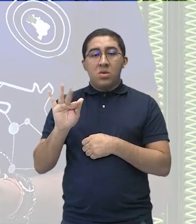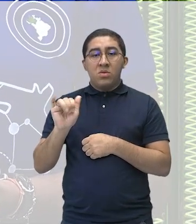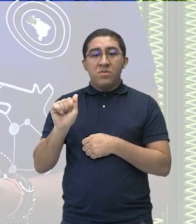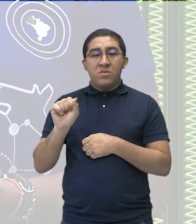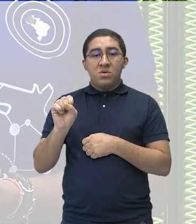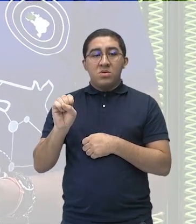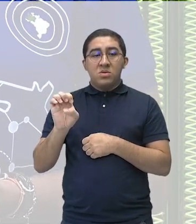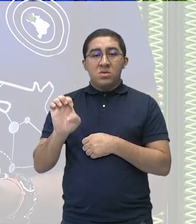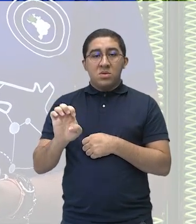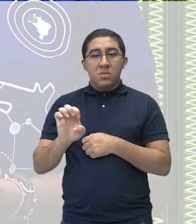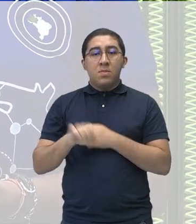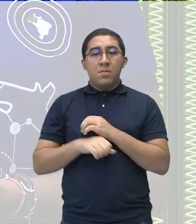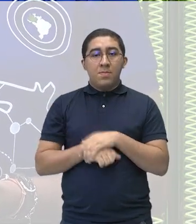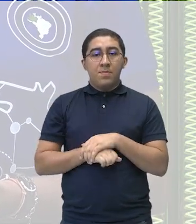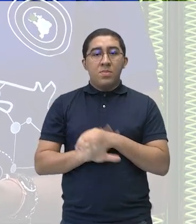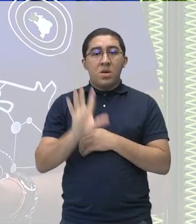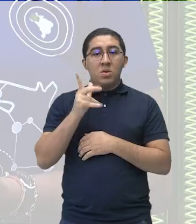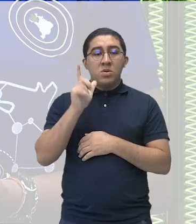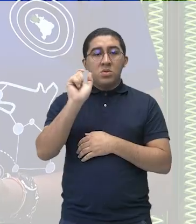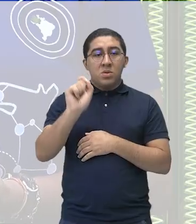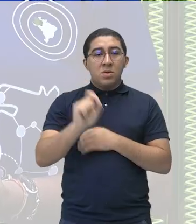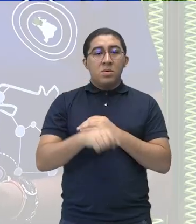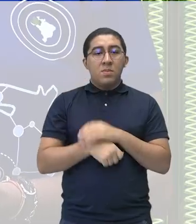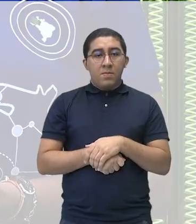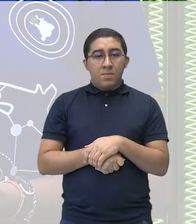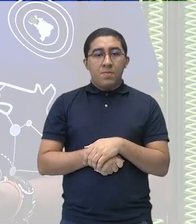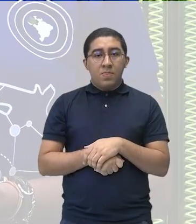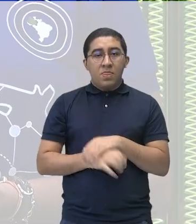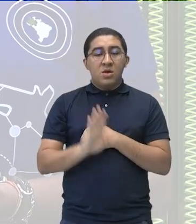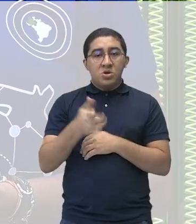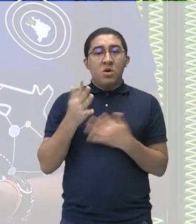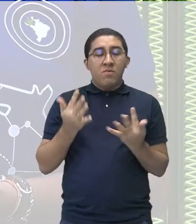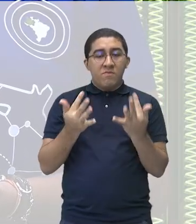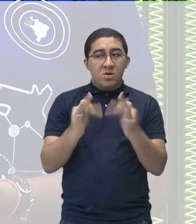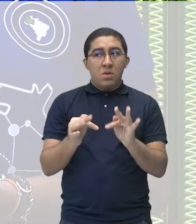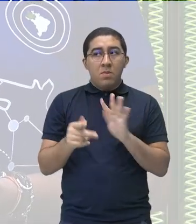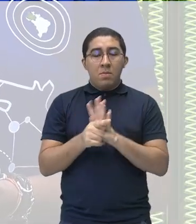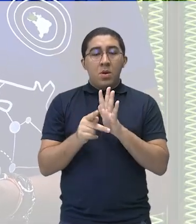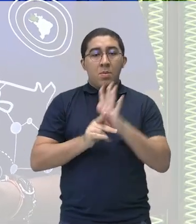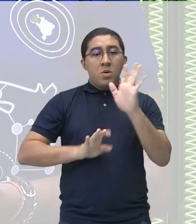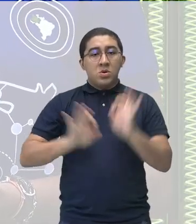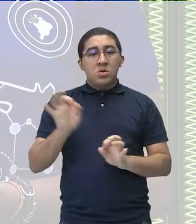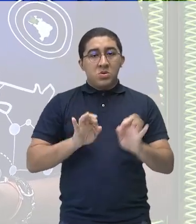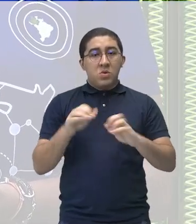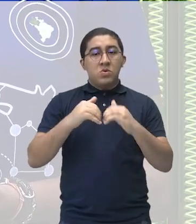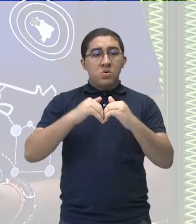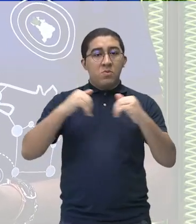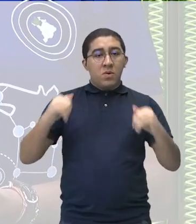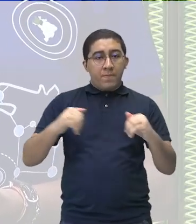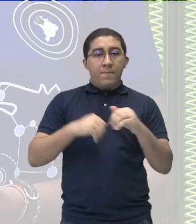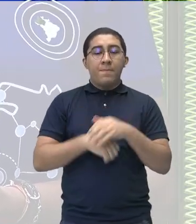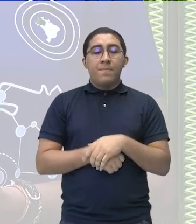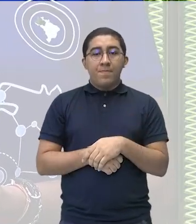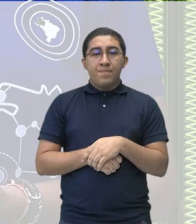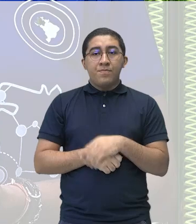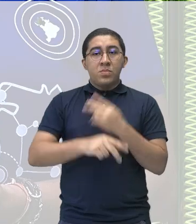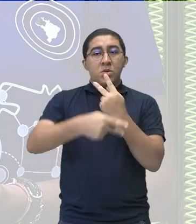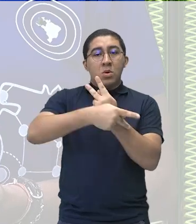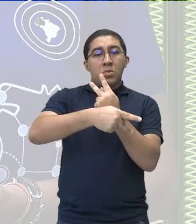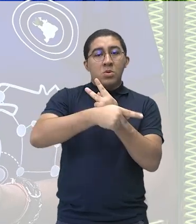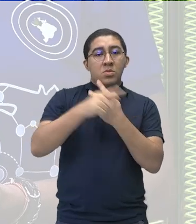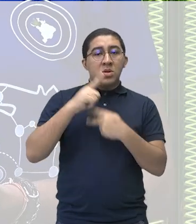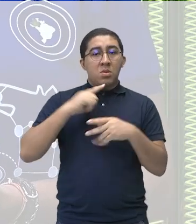Nessa etapa, ocorre a fase final da divisão celular, onde os cromossomos eles chegam aos